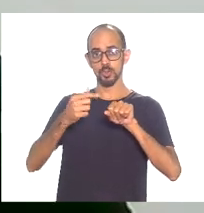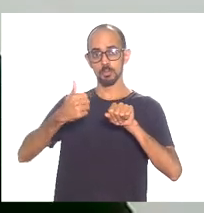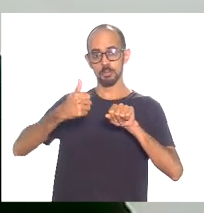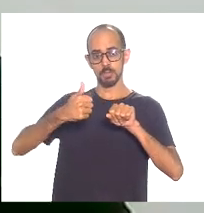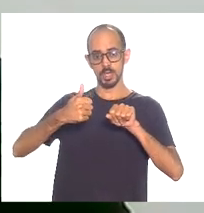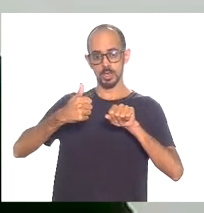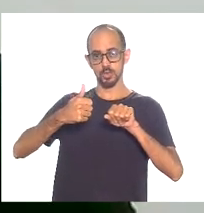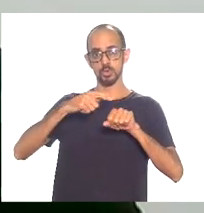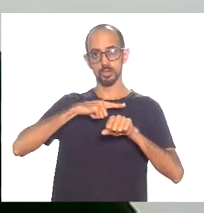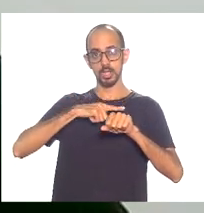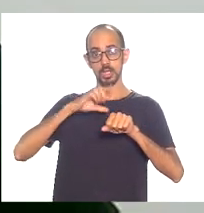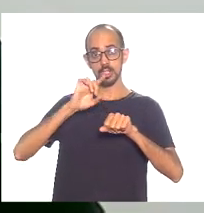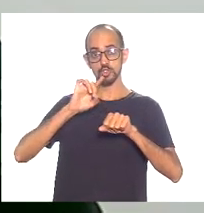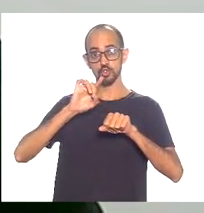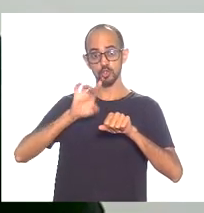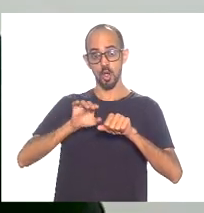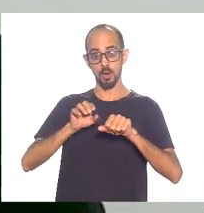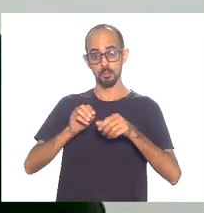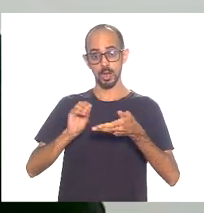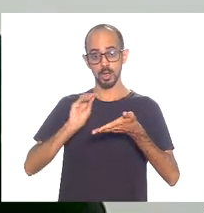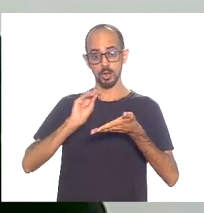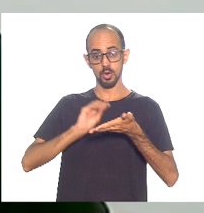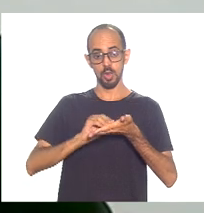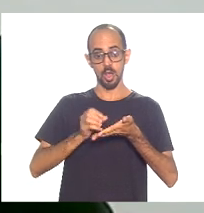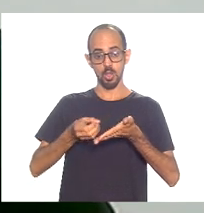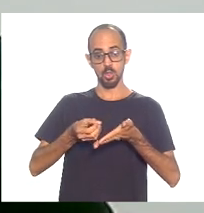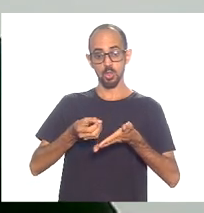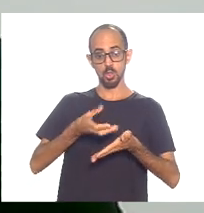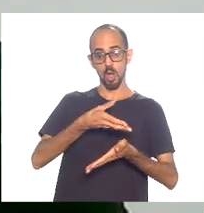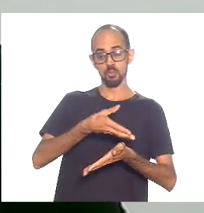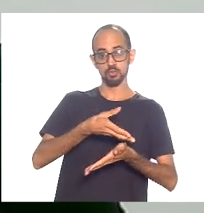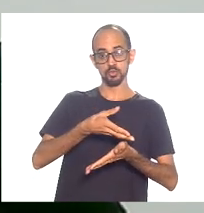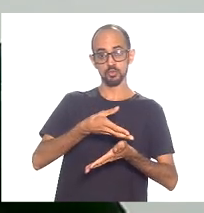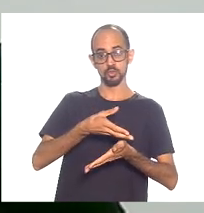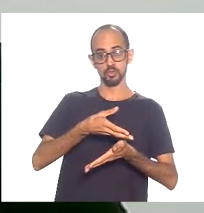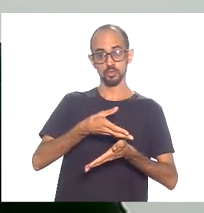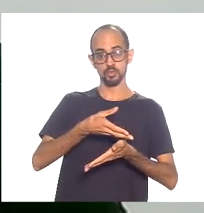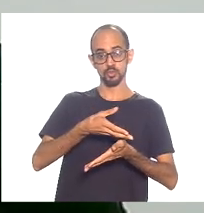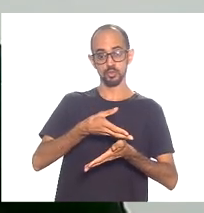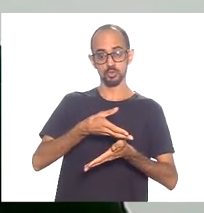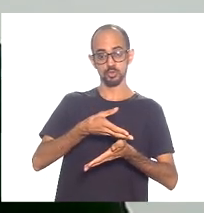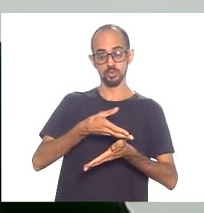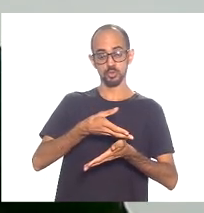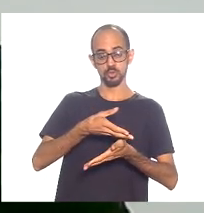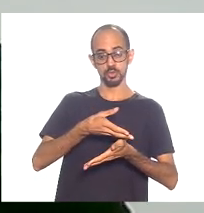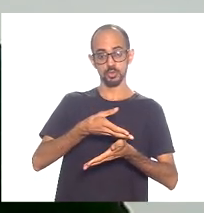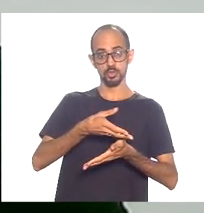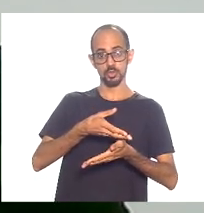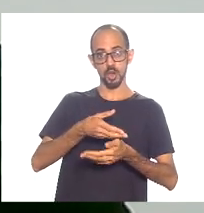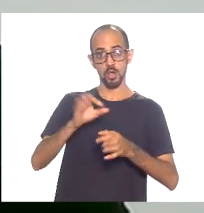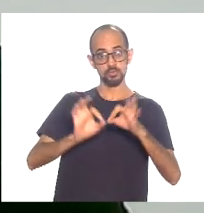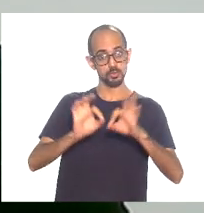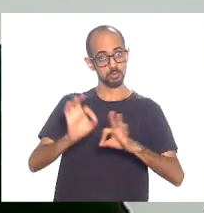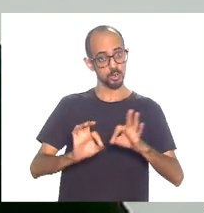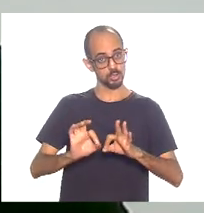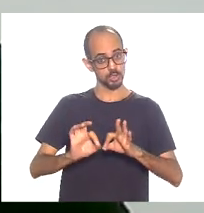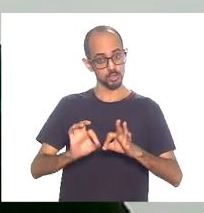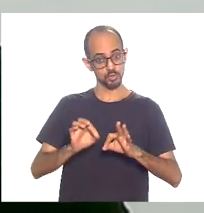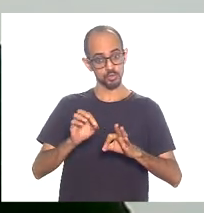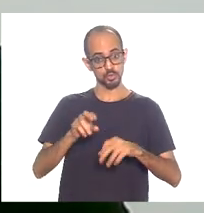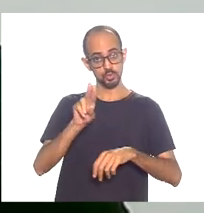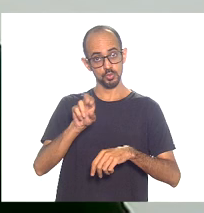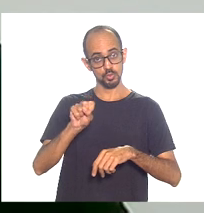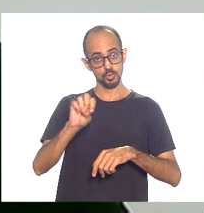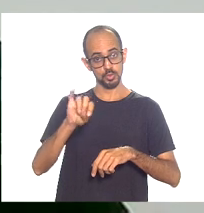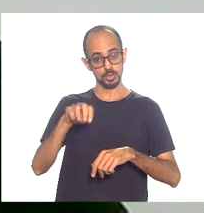para implementarem novos, somente para implementarem de novos projetos de usinas de geração de